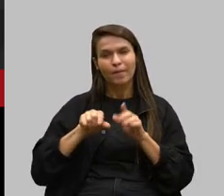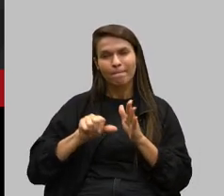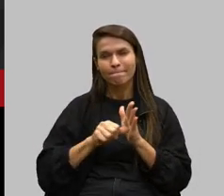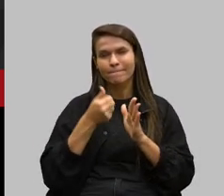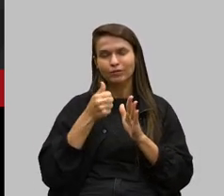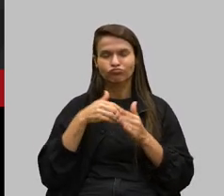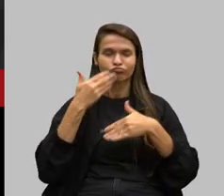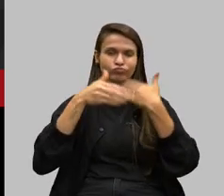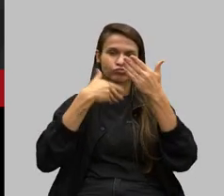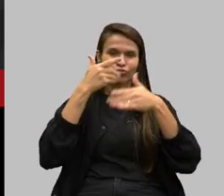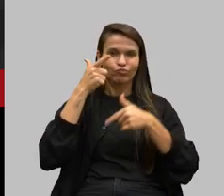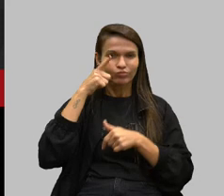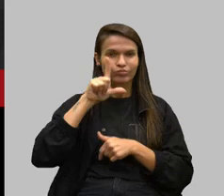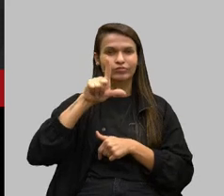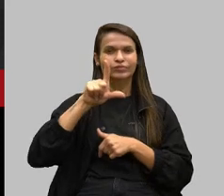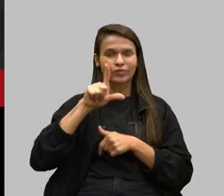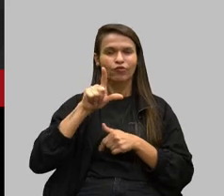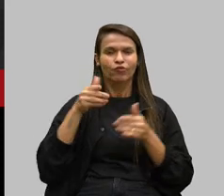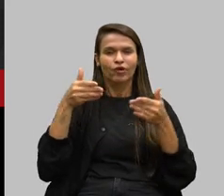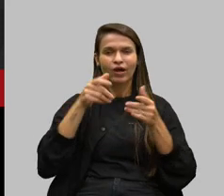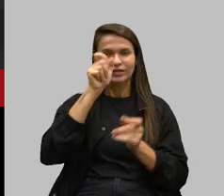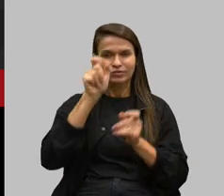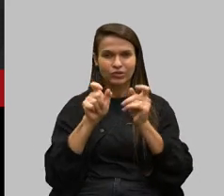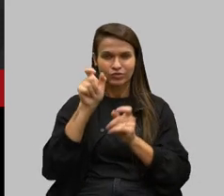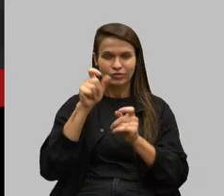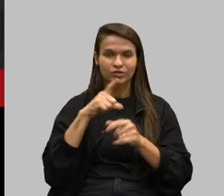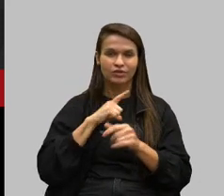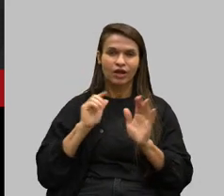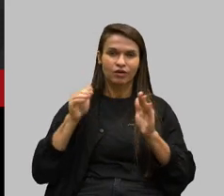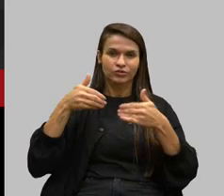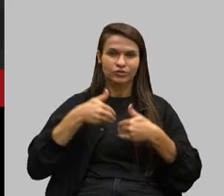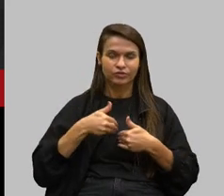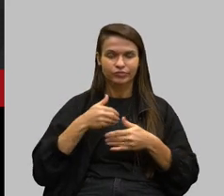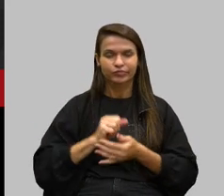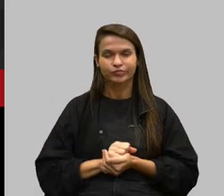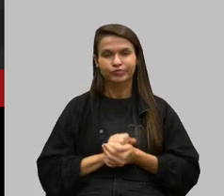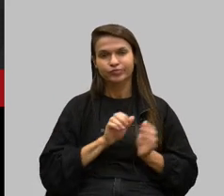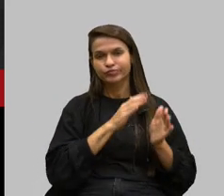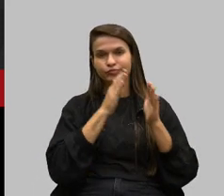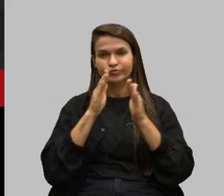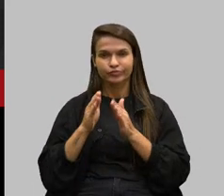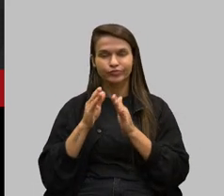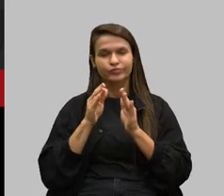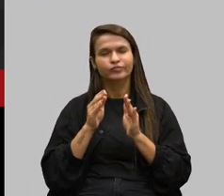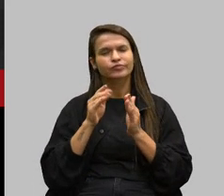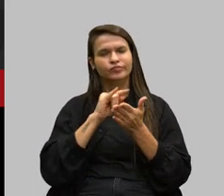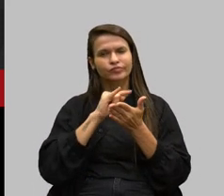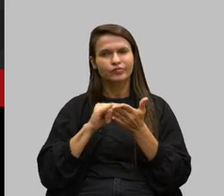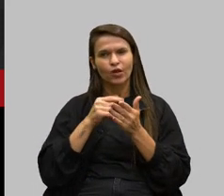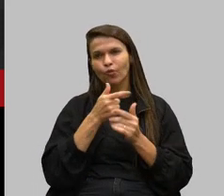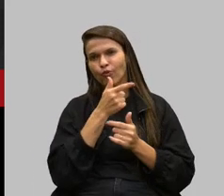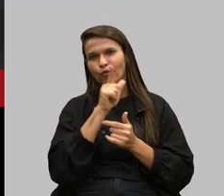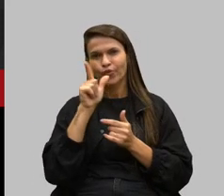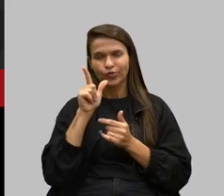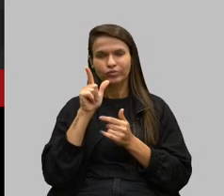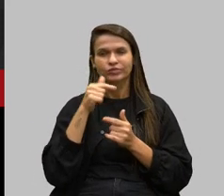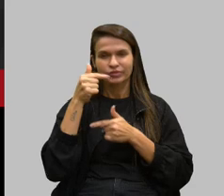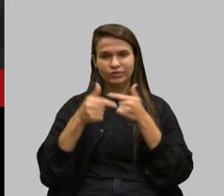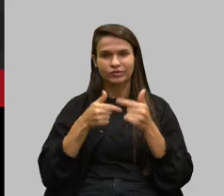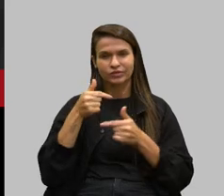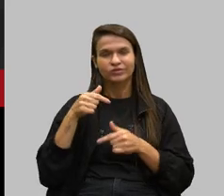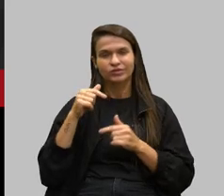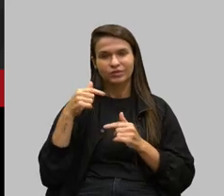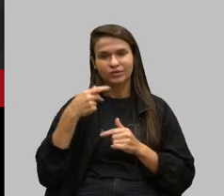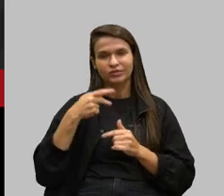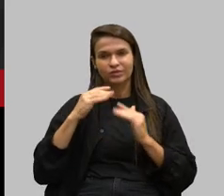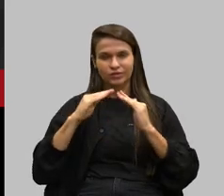avanço eh para para as pessoas que TM autismo saindo um pouco dessa pauta indo para outras funções aqui da casa civil